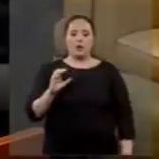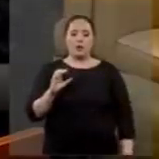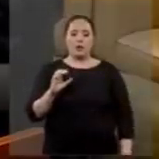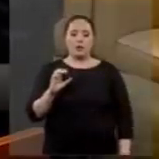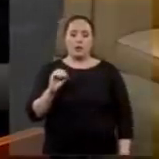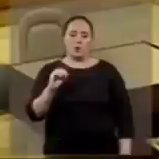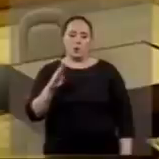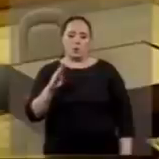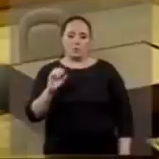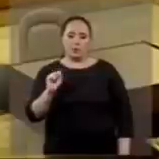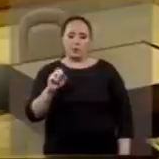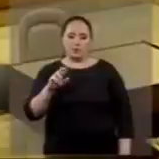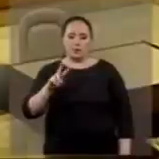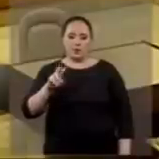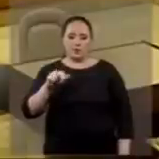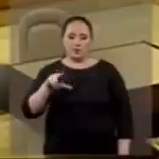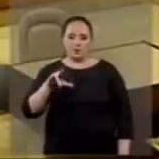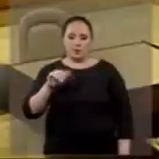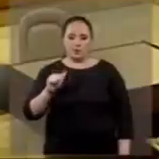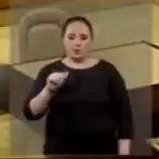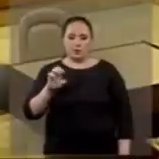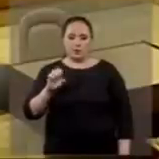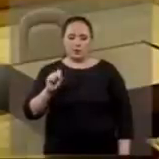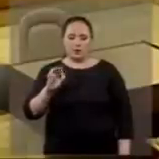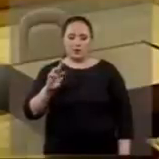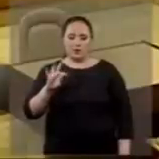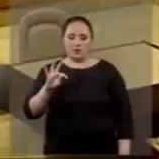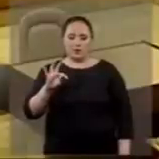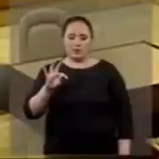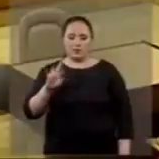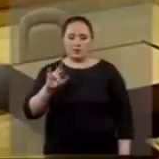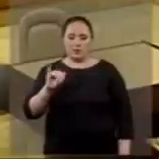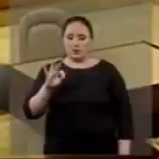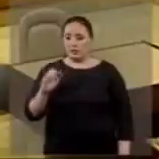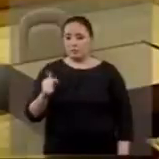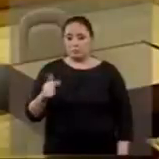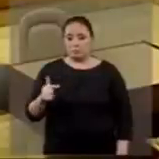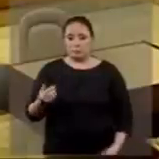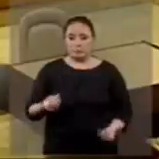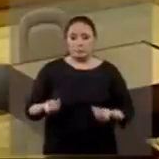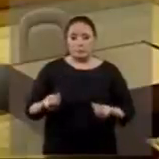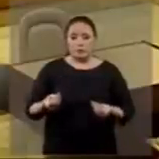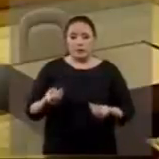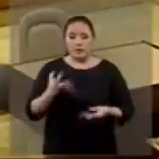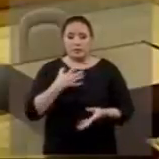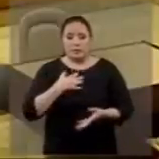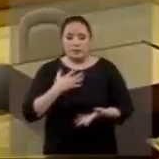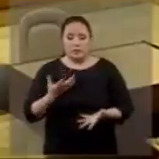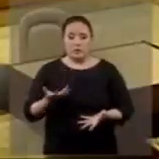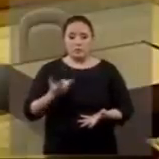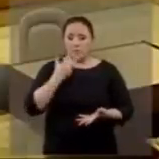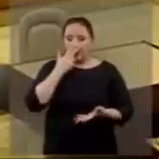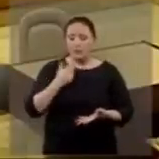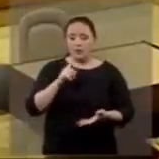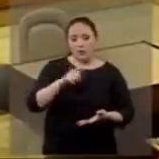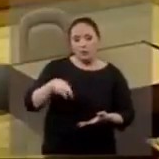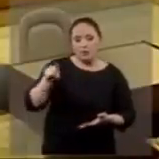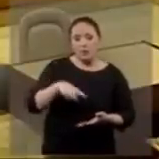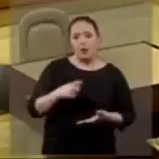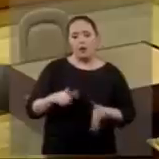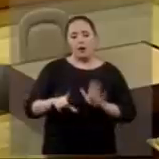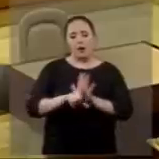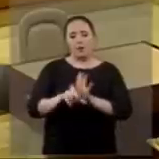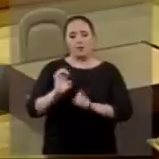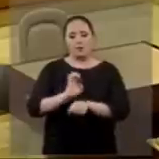estrita de normas gerais, não se faria sequer sentido a previsão de revogação da legislação estadual